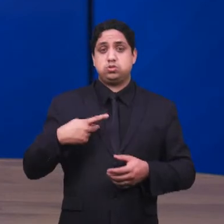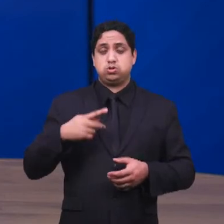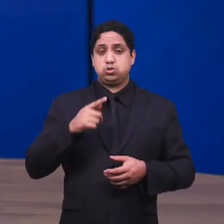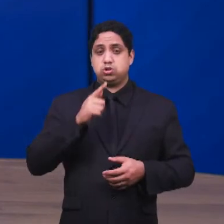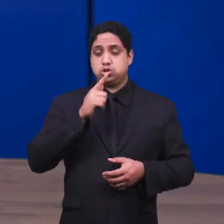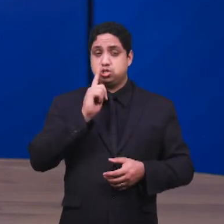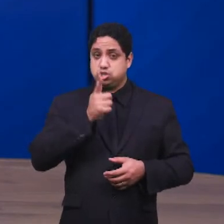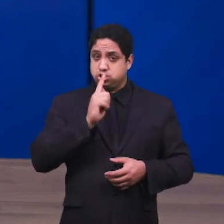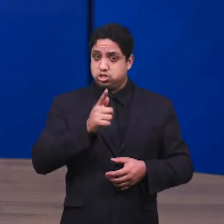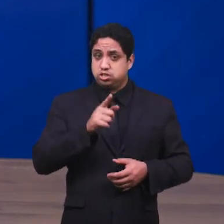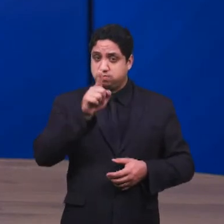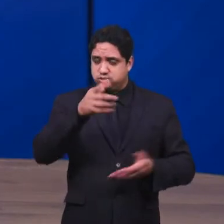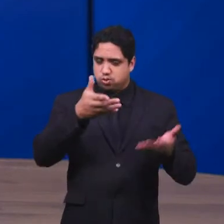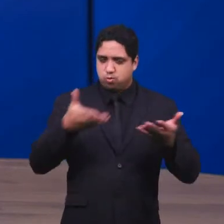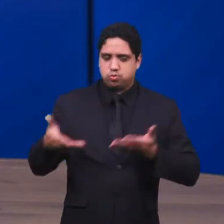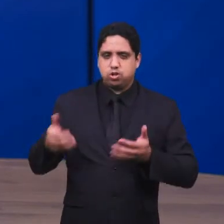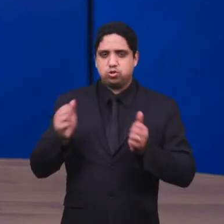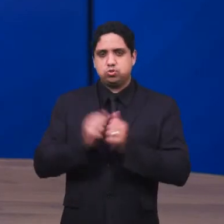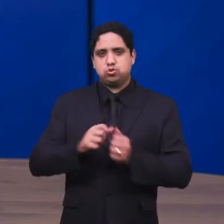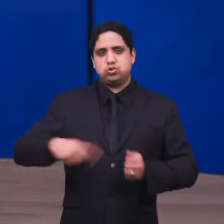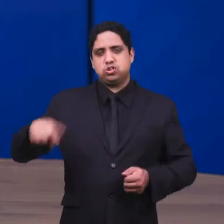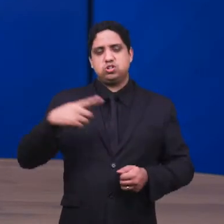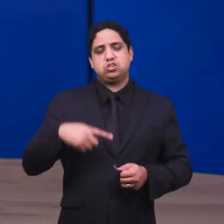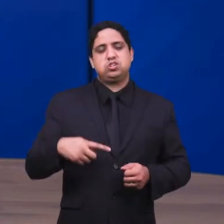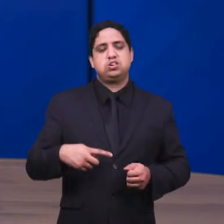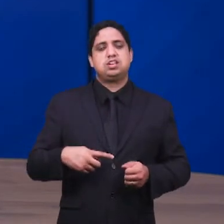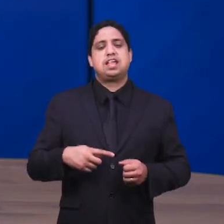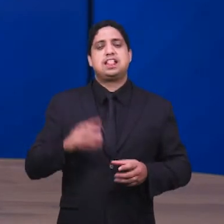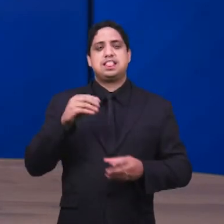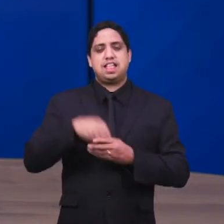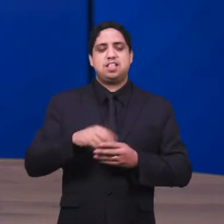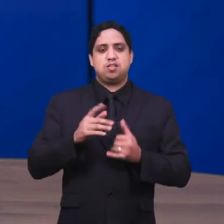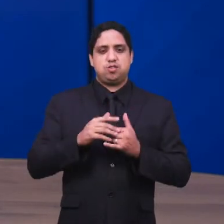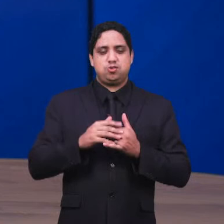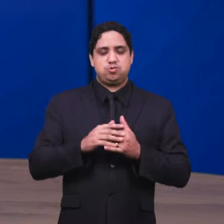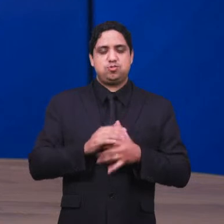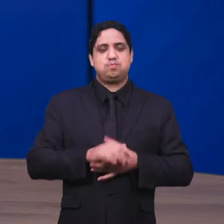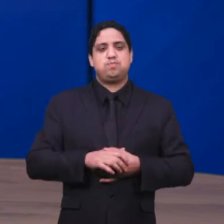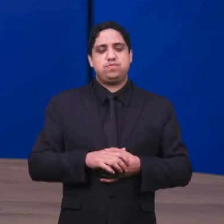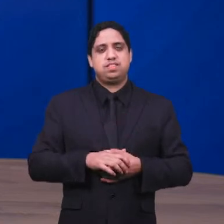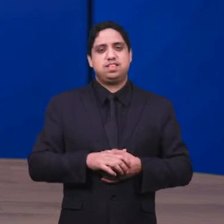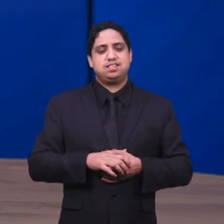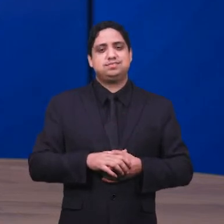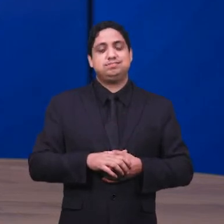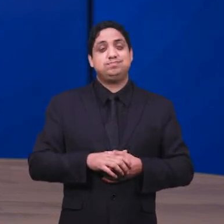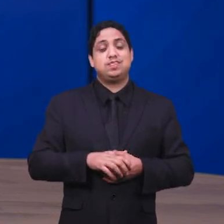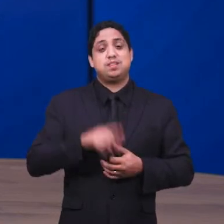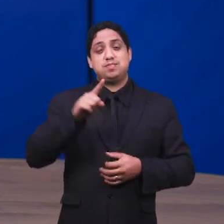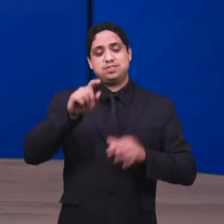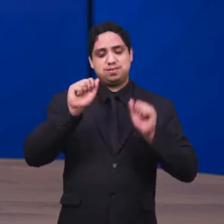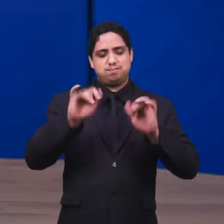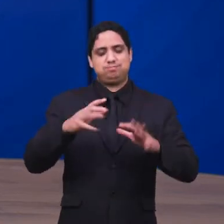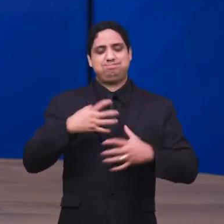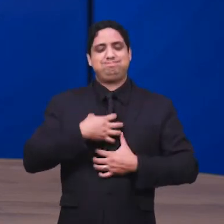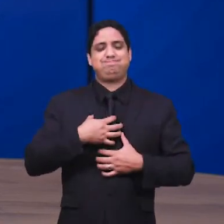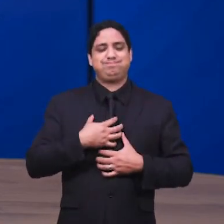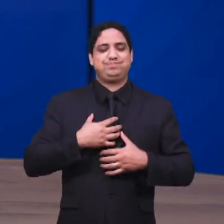pelo pastor Gedeu Tigueiros, e você é convidado para permanecer conosco no canal oficial de YouTube da Igreja Cristã Maranata